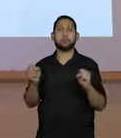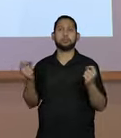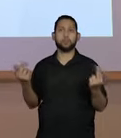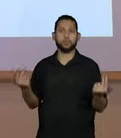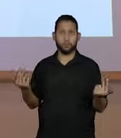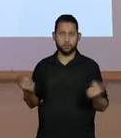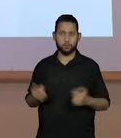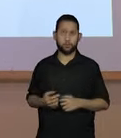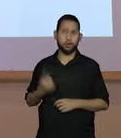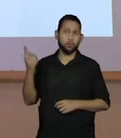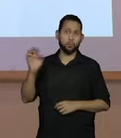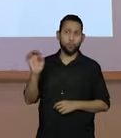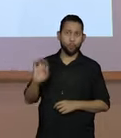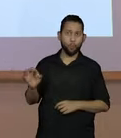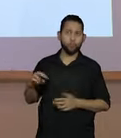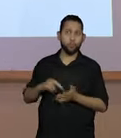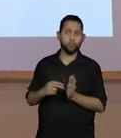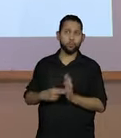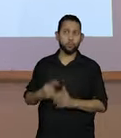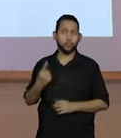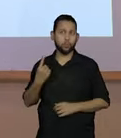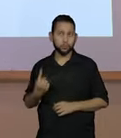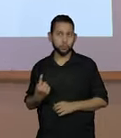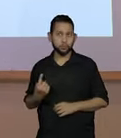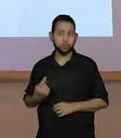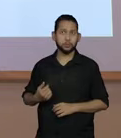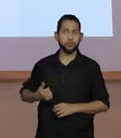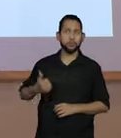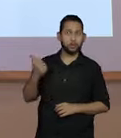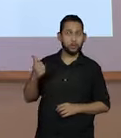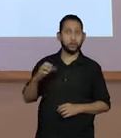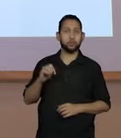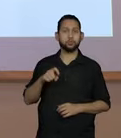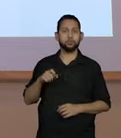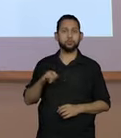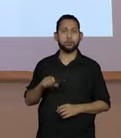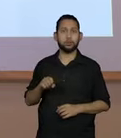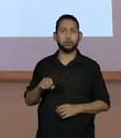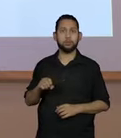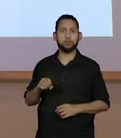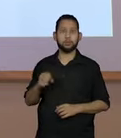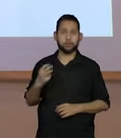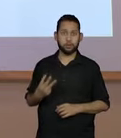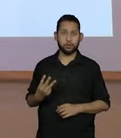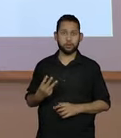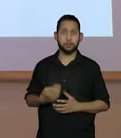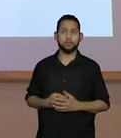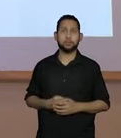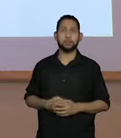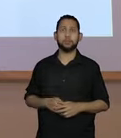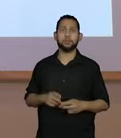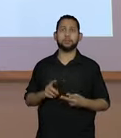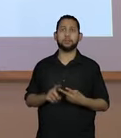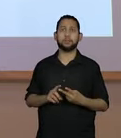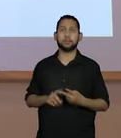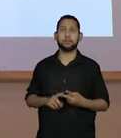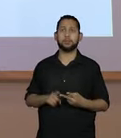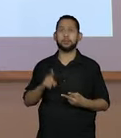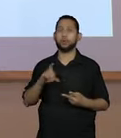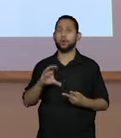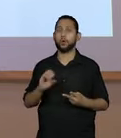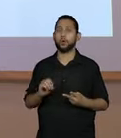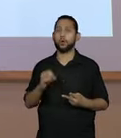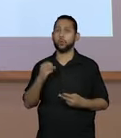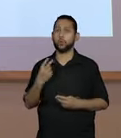é 1. Para o oxigênio, 3. Para o gás